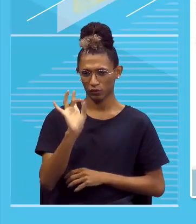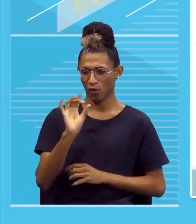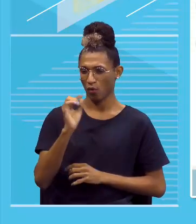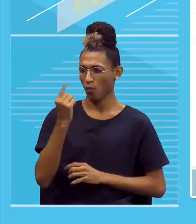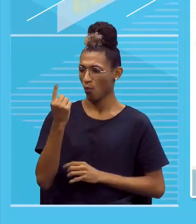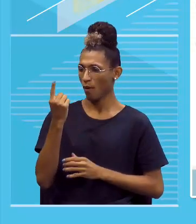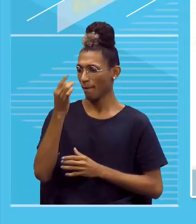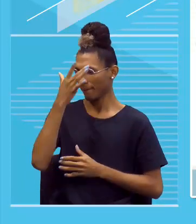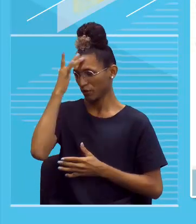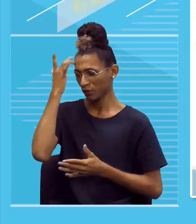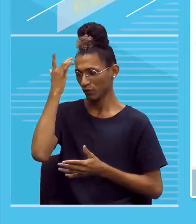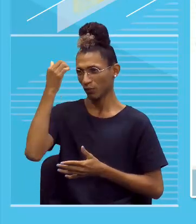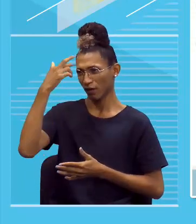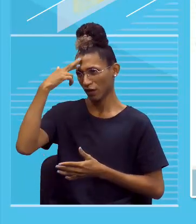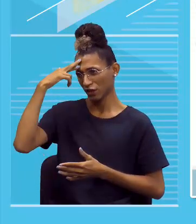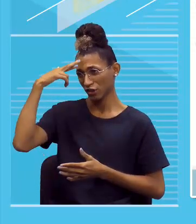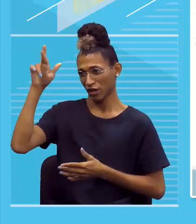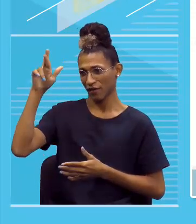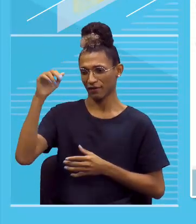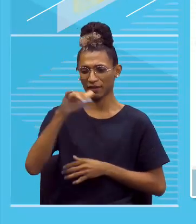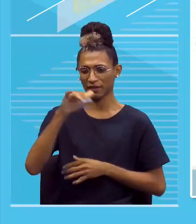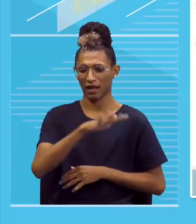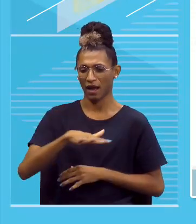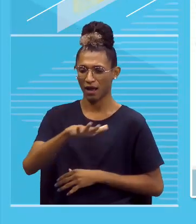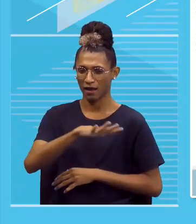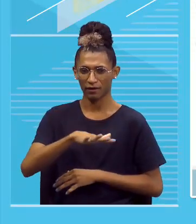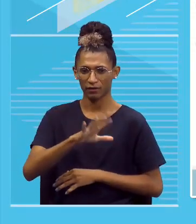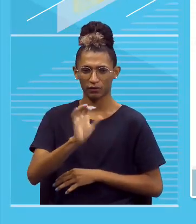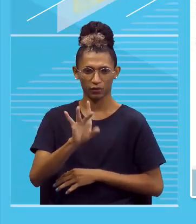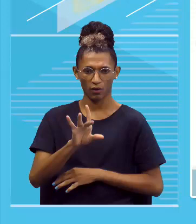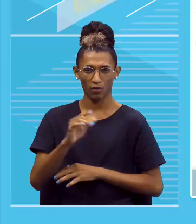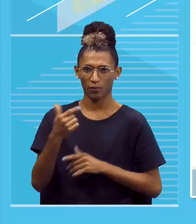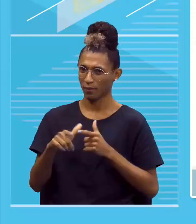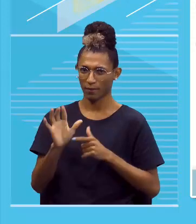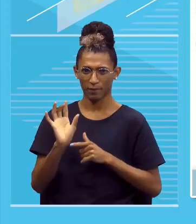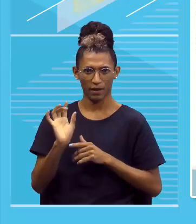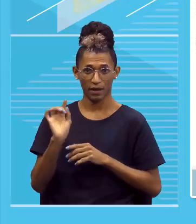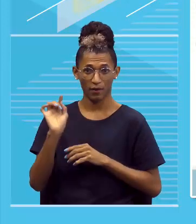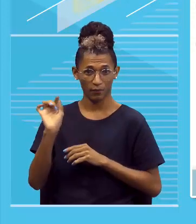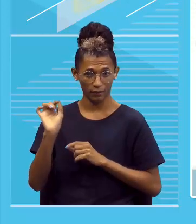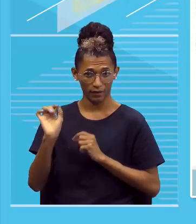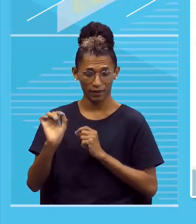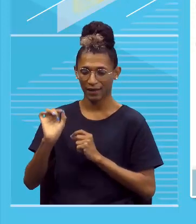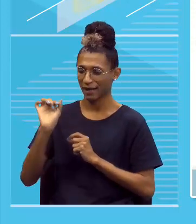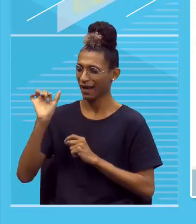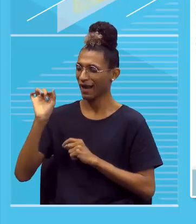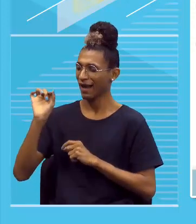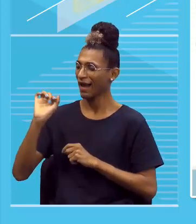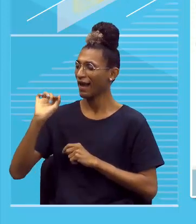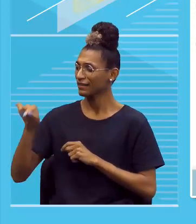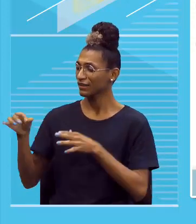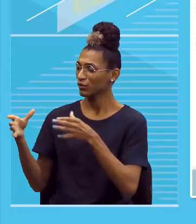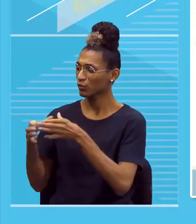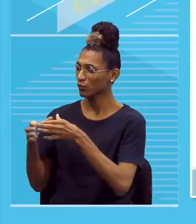pessoa o problema são os que não tem